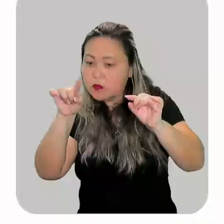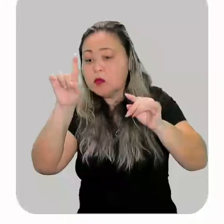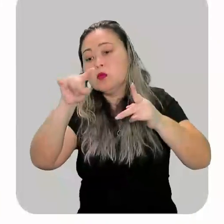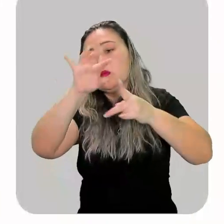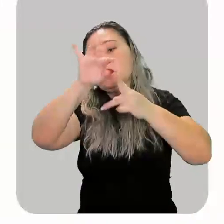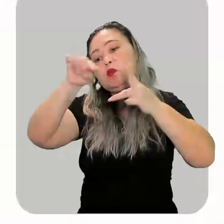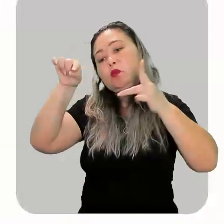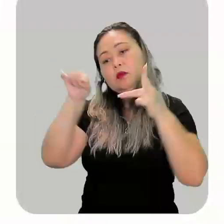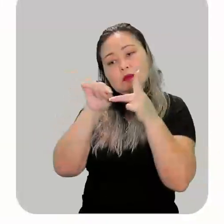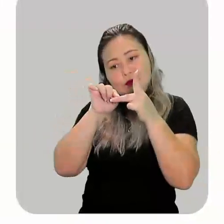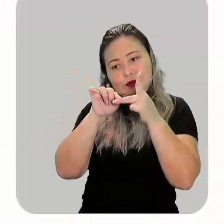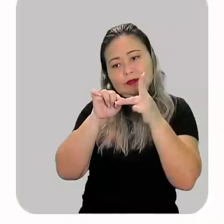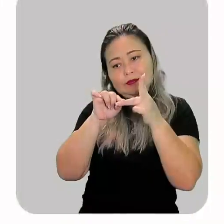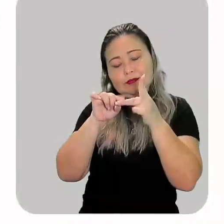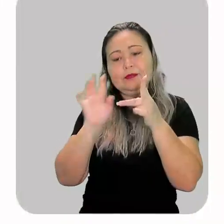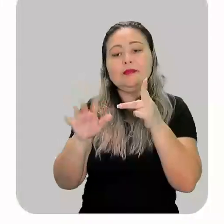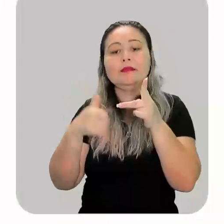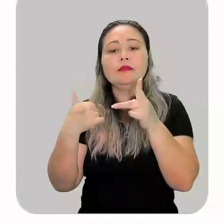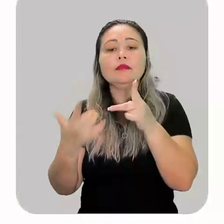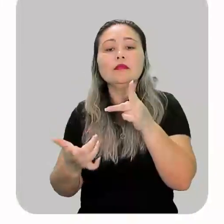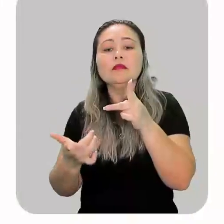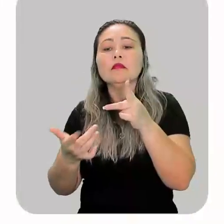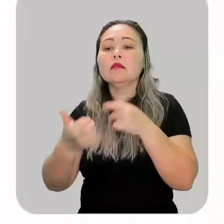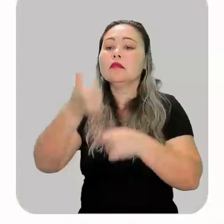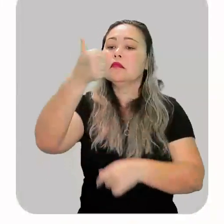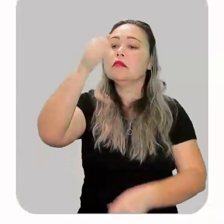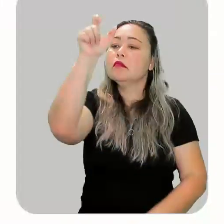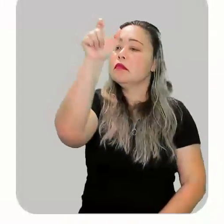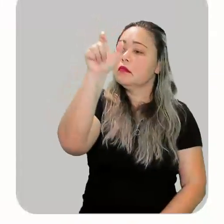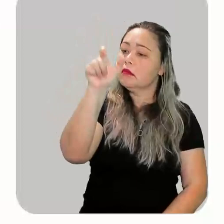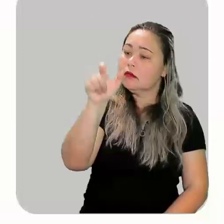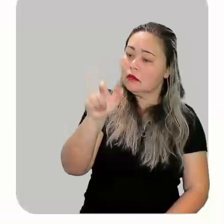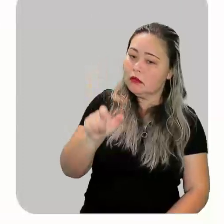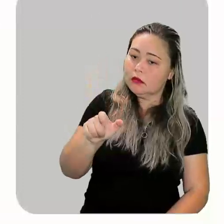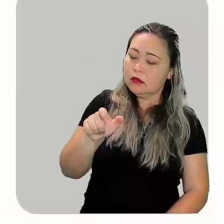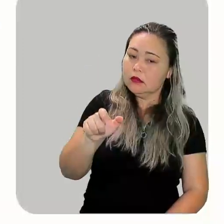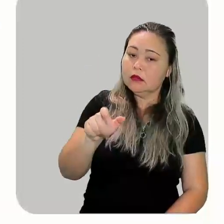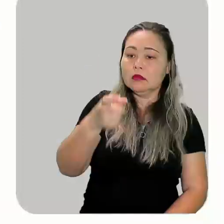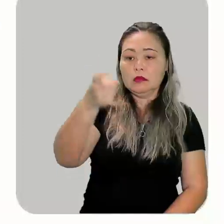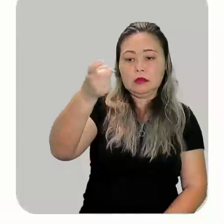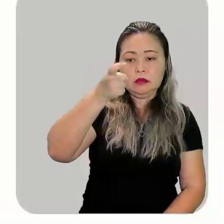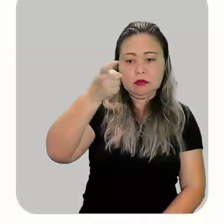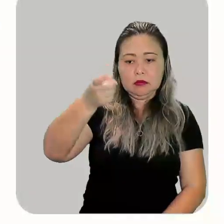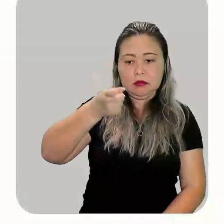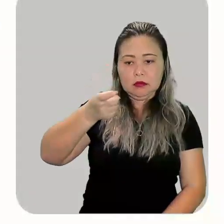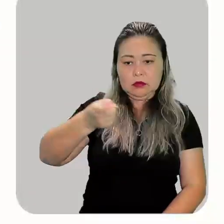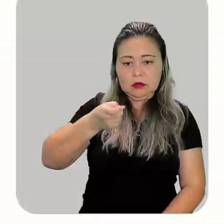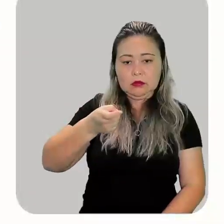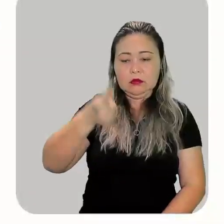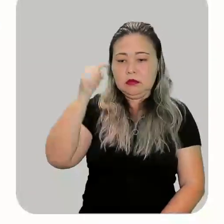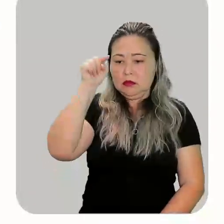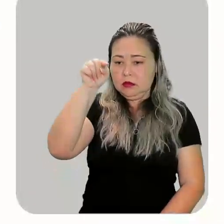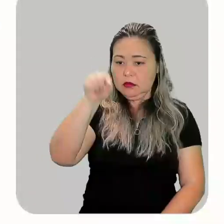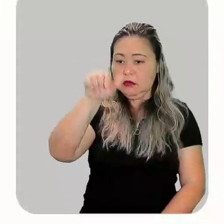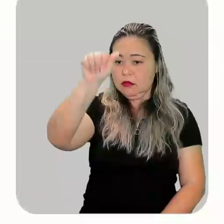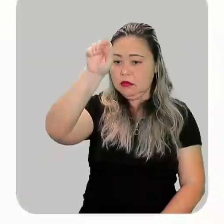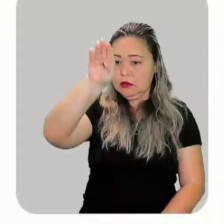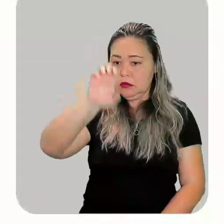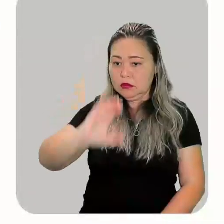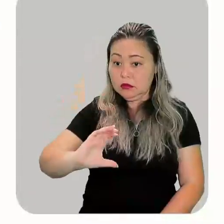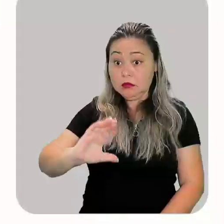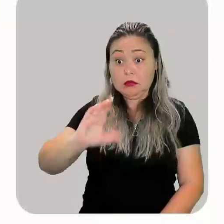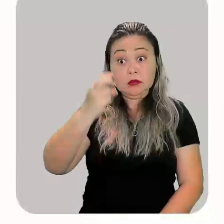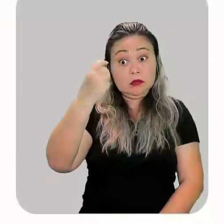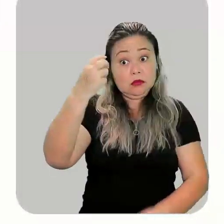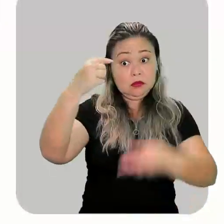um triângulo. E aí a gente vai ter aqui, na primeira coluna, os valores do x, né? Do x dos pontos A, B e C. Nós temos